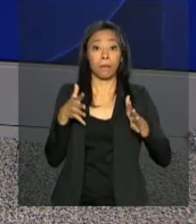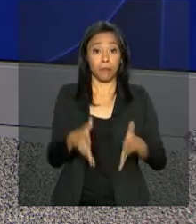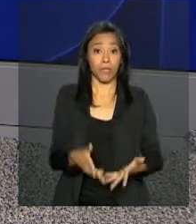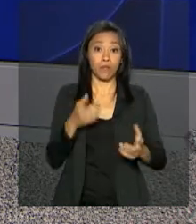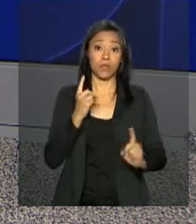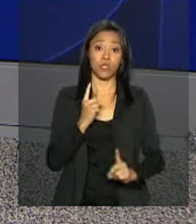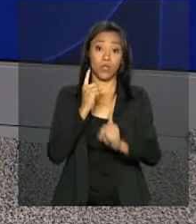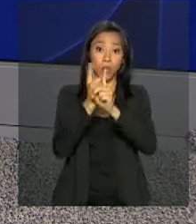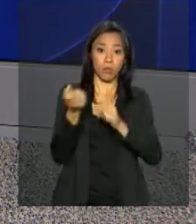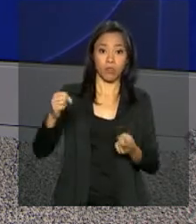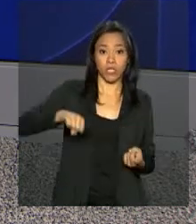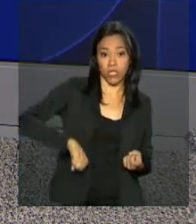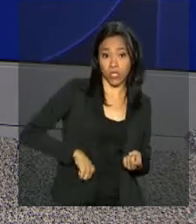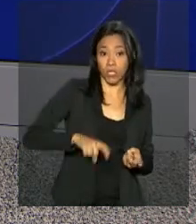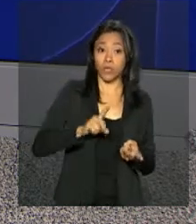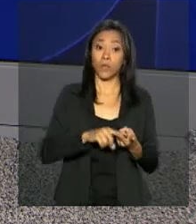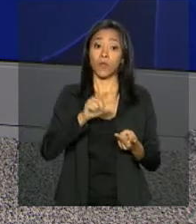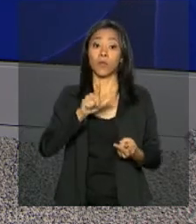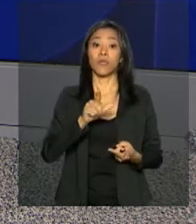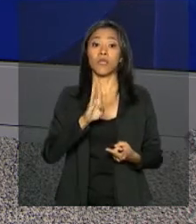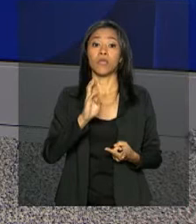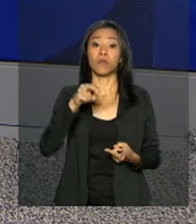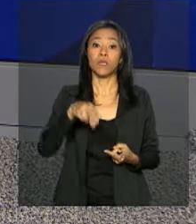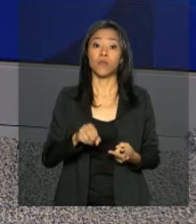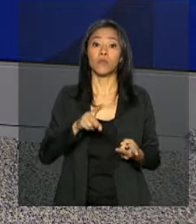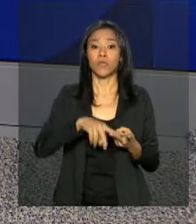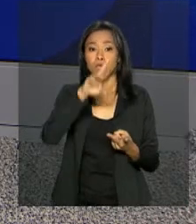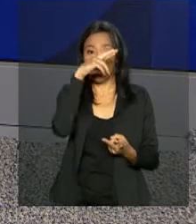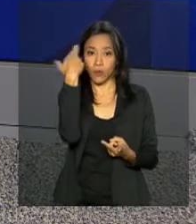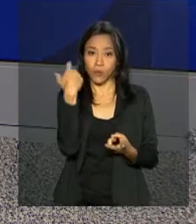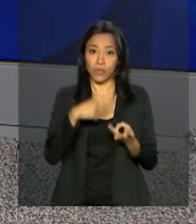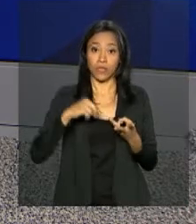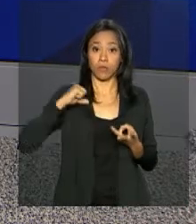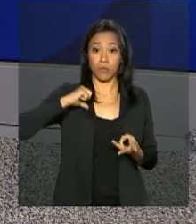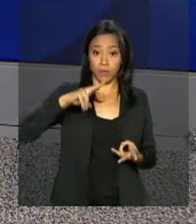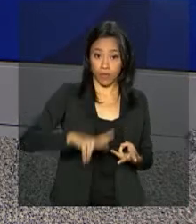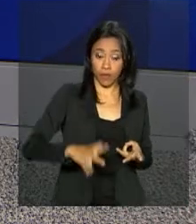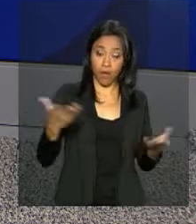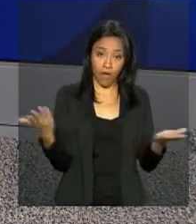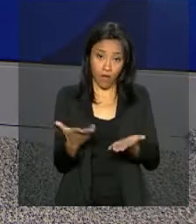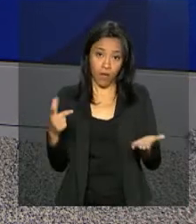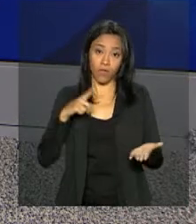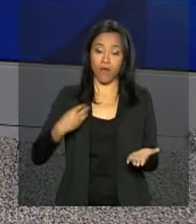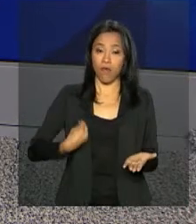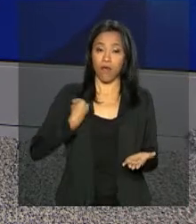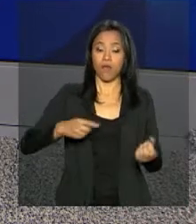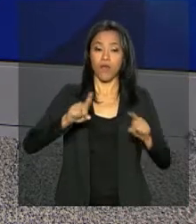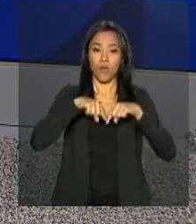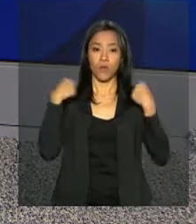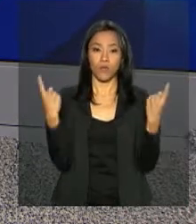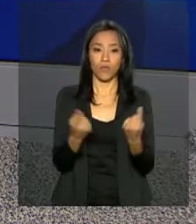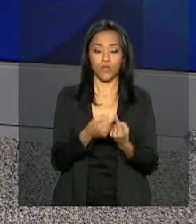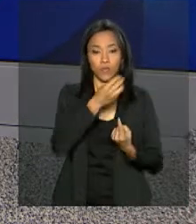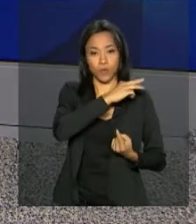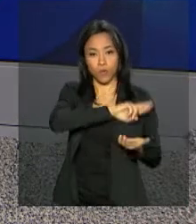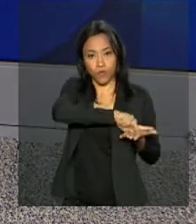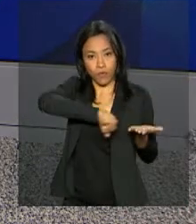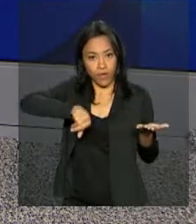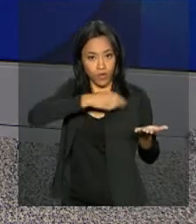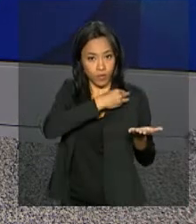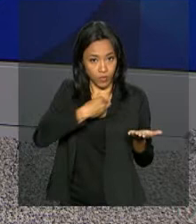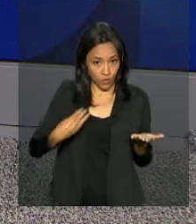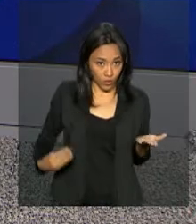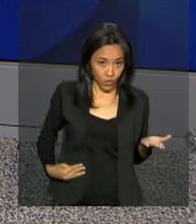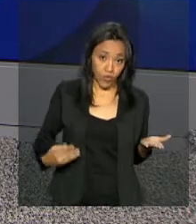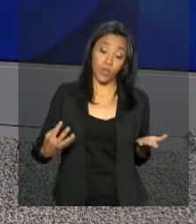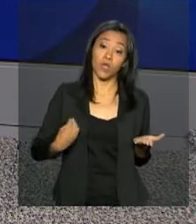do líbano da rússia e de portugal agora ele está reunido com ministros mais cedo o ministro responsável pela transição ônix lorenzoni